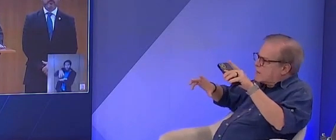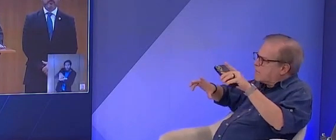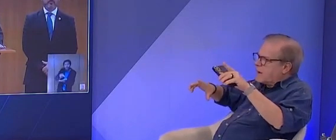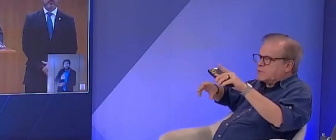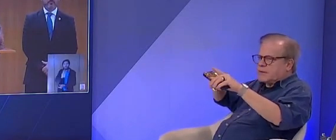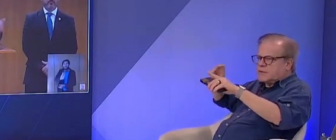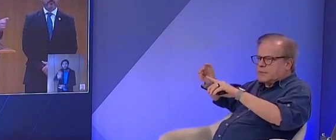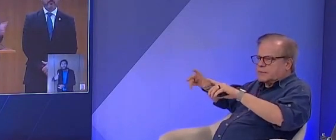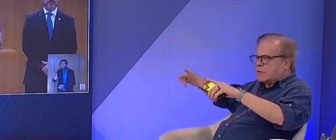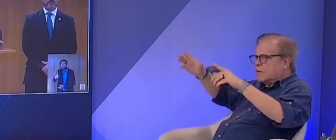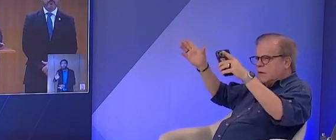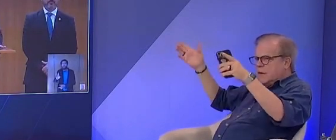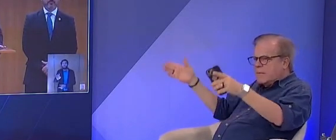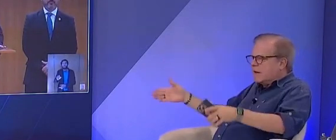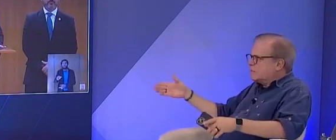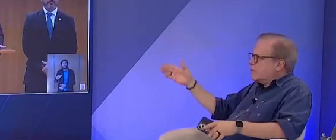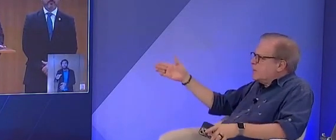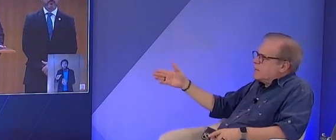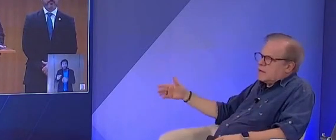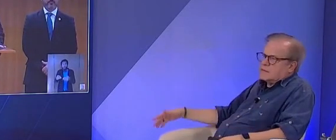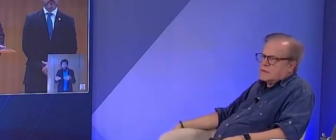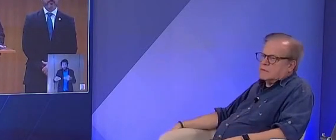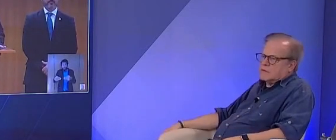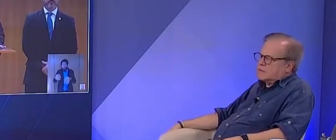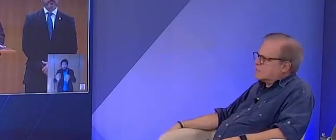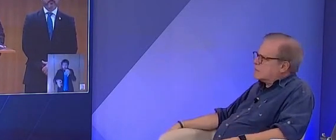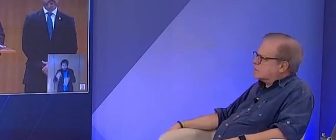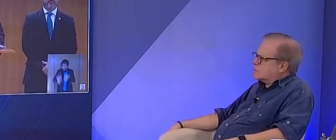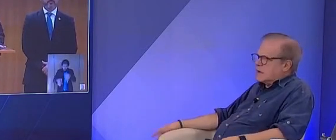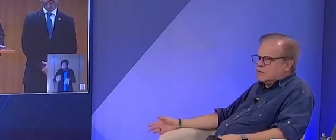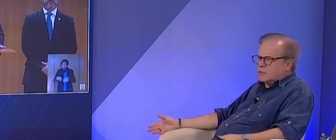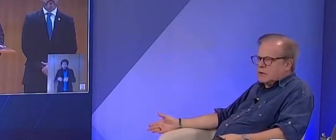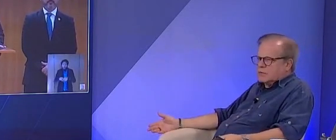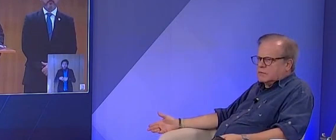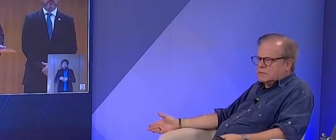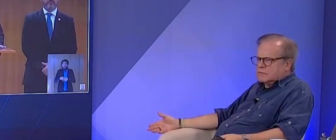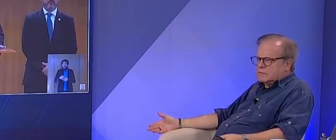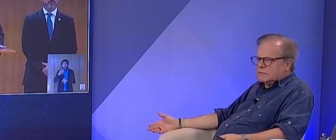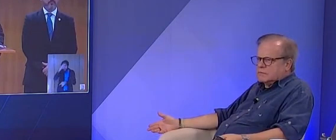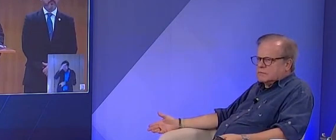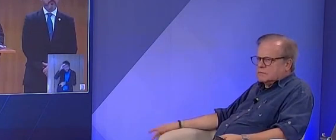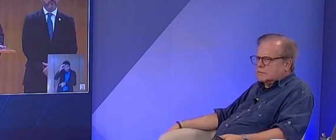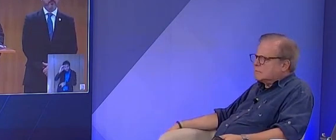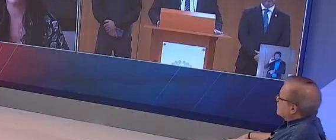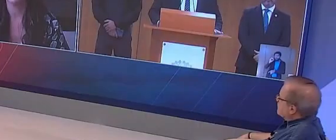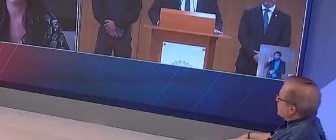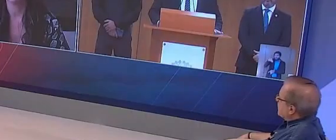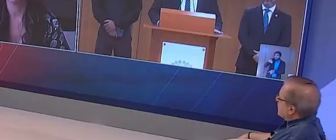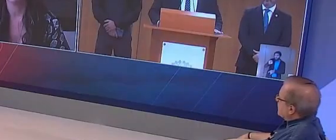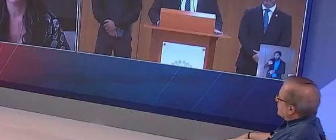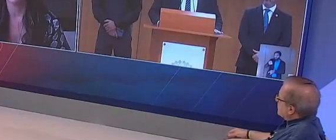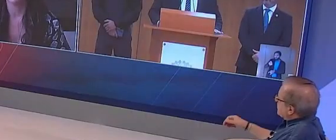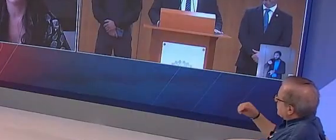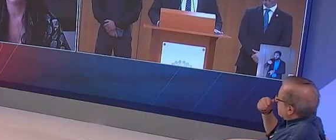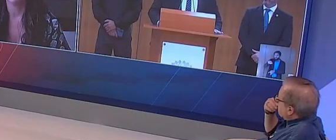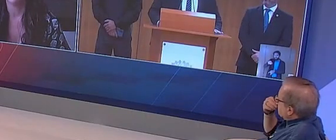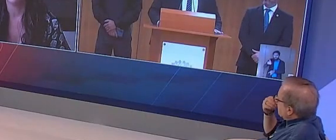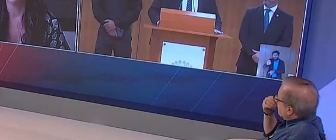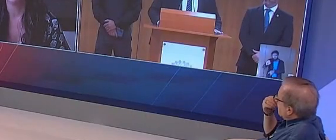dúvida. Será que teve mais participação? Parece que fica restrito a esses três. É isso mesmo? Eu foi o que eu entendi também,